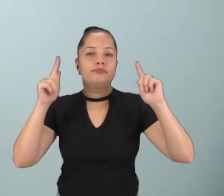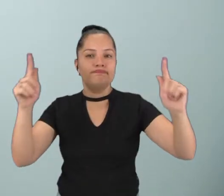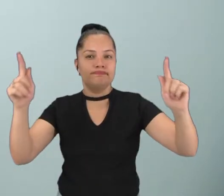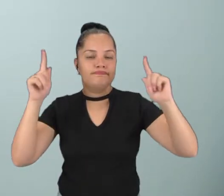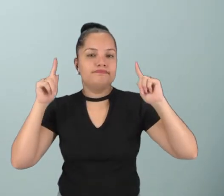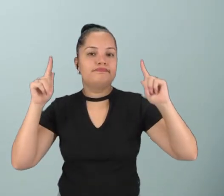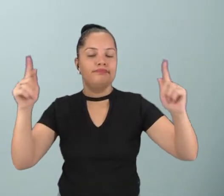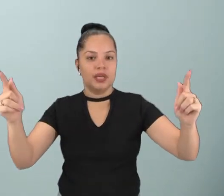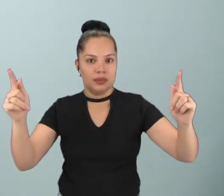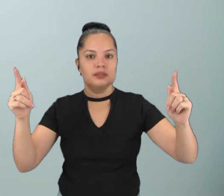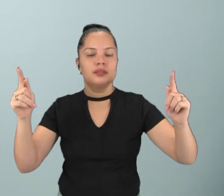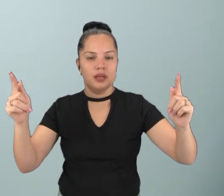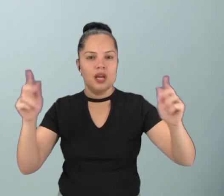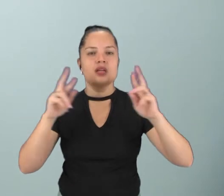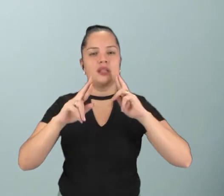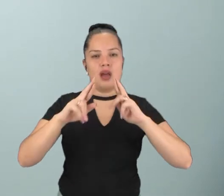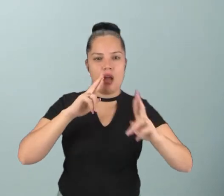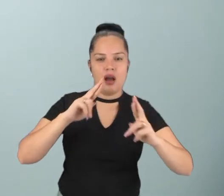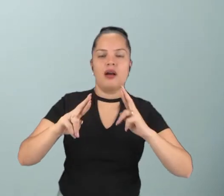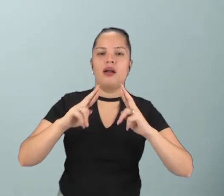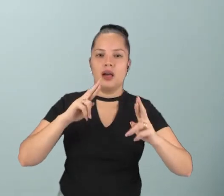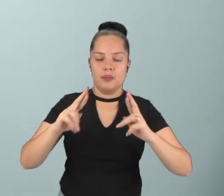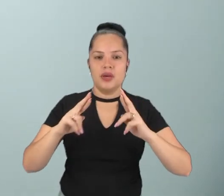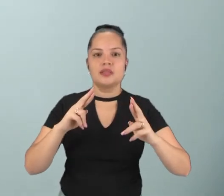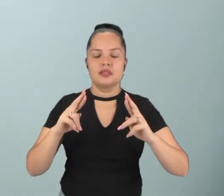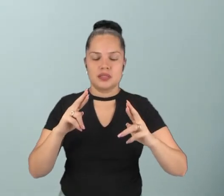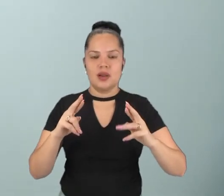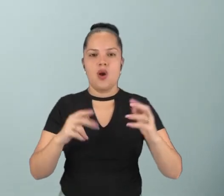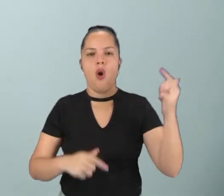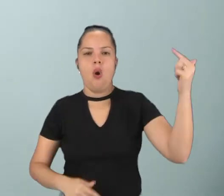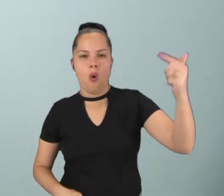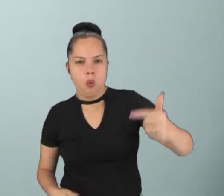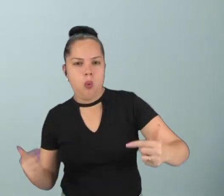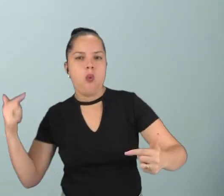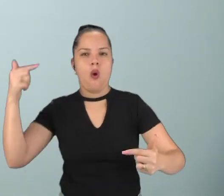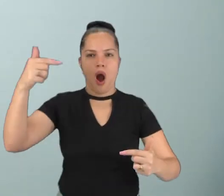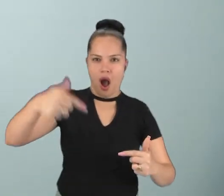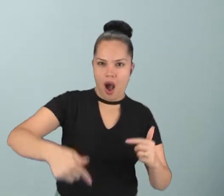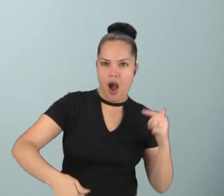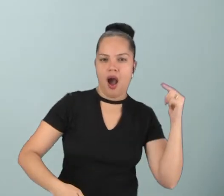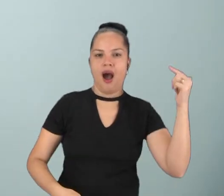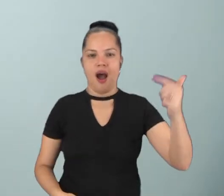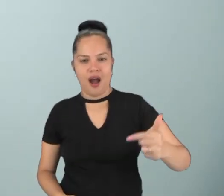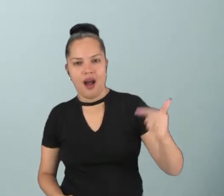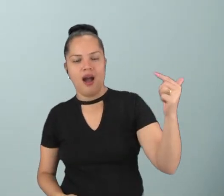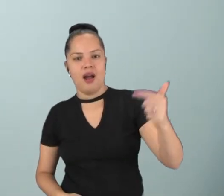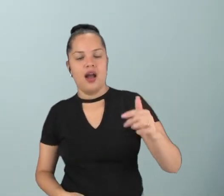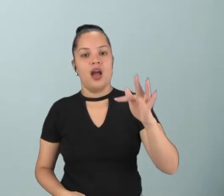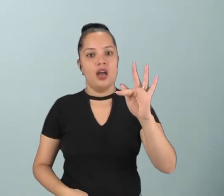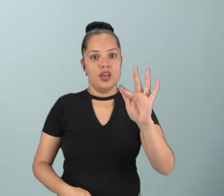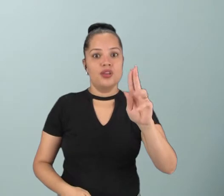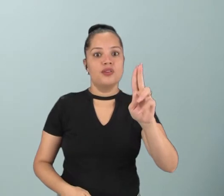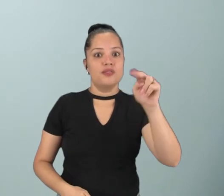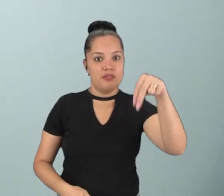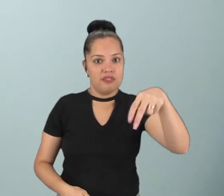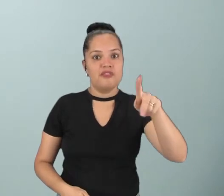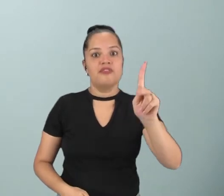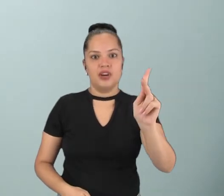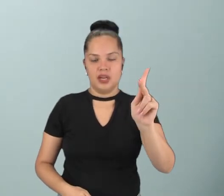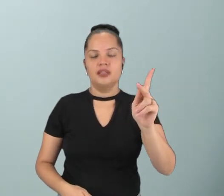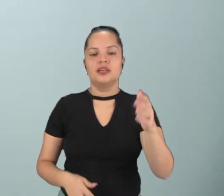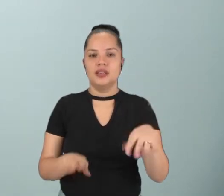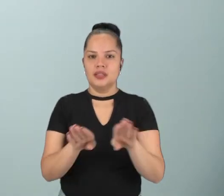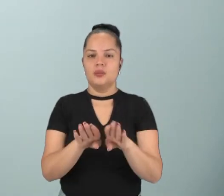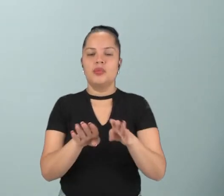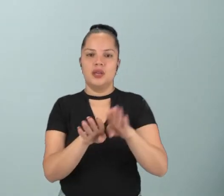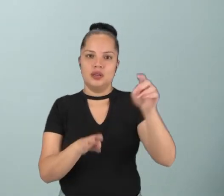né? Então, o funk, né, e o hip hop, que ele vem de uma cultura negra norte-americana, e aqui no Brasil ele